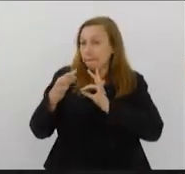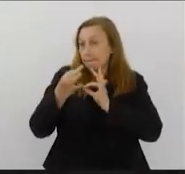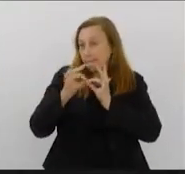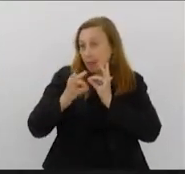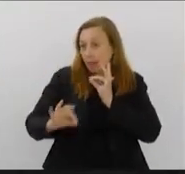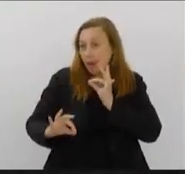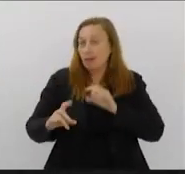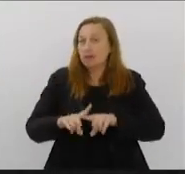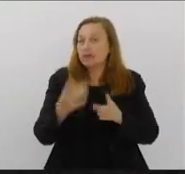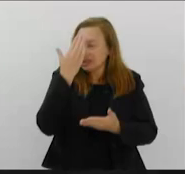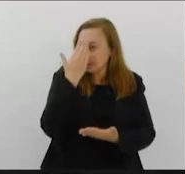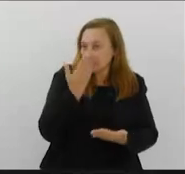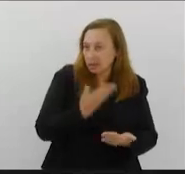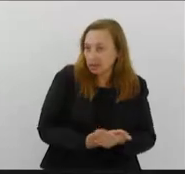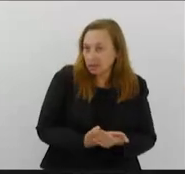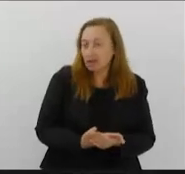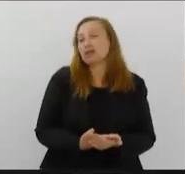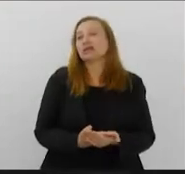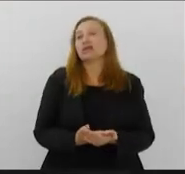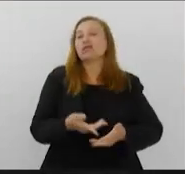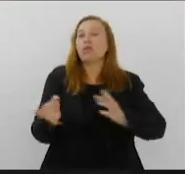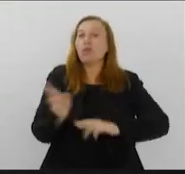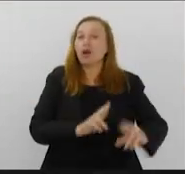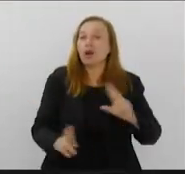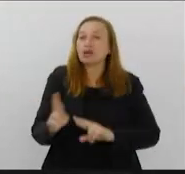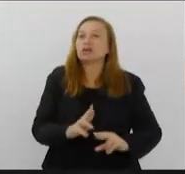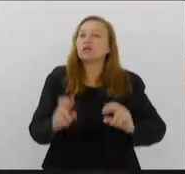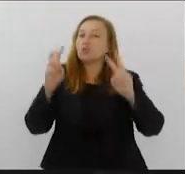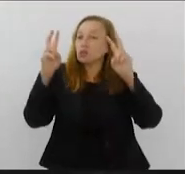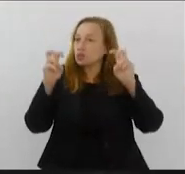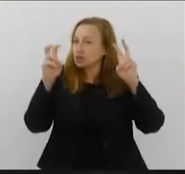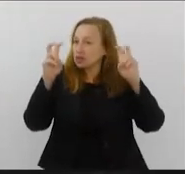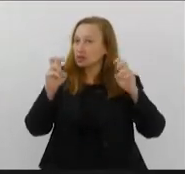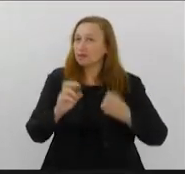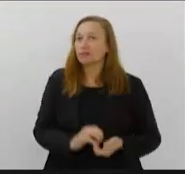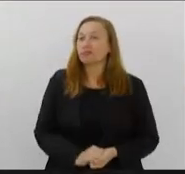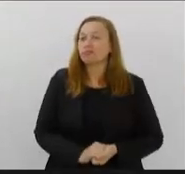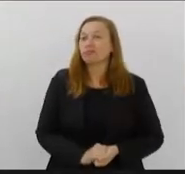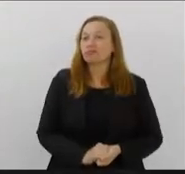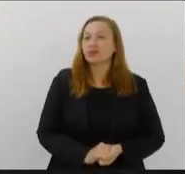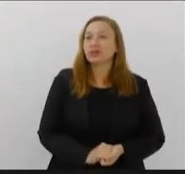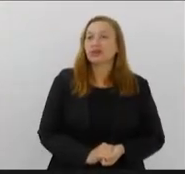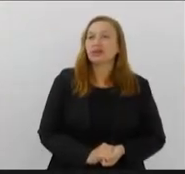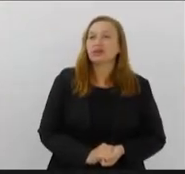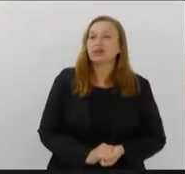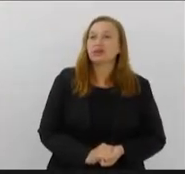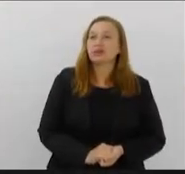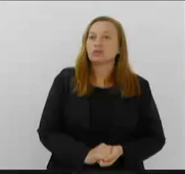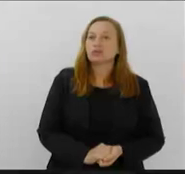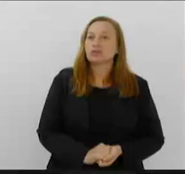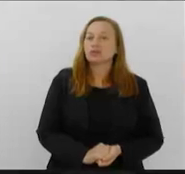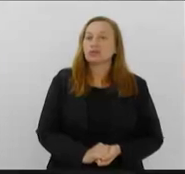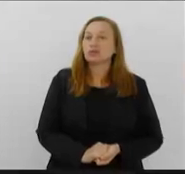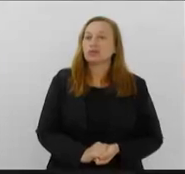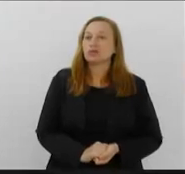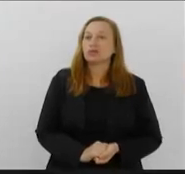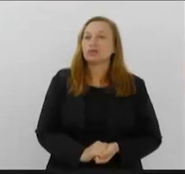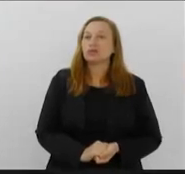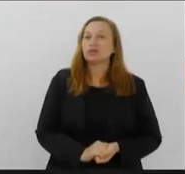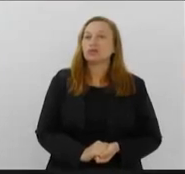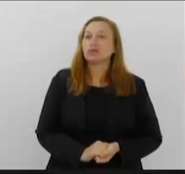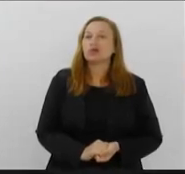mas acredito que há uma íntima correlação com esse tema, que, se não é aquele que desponta no sentido